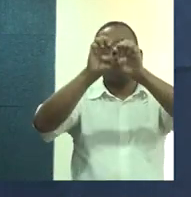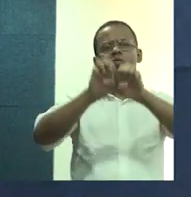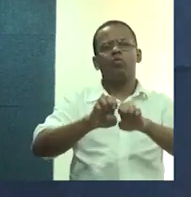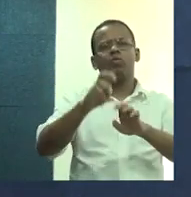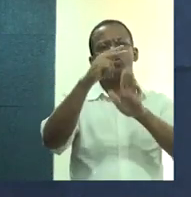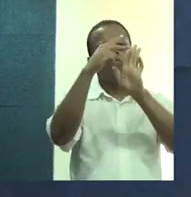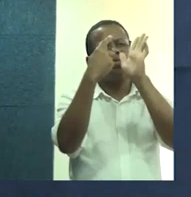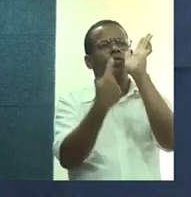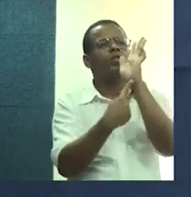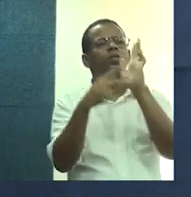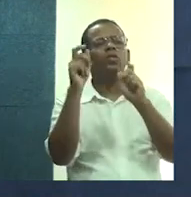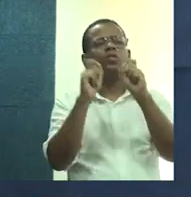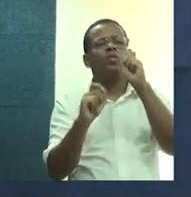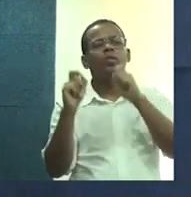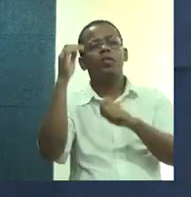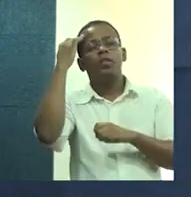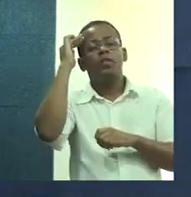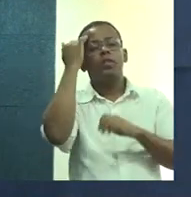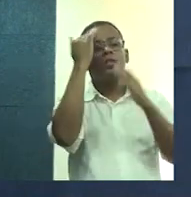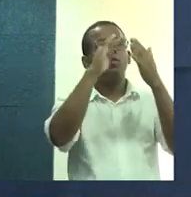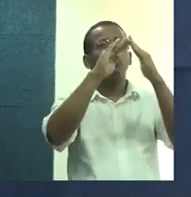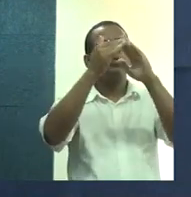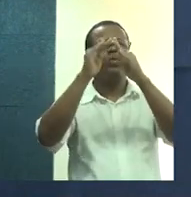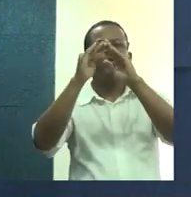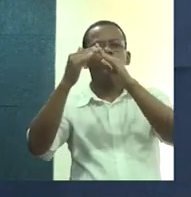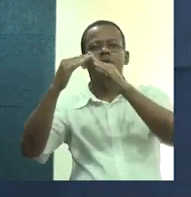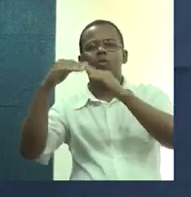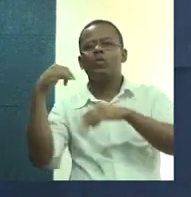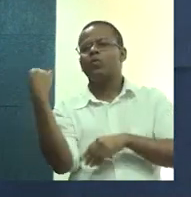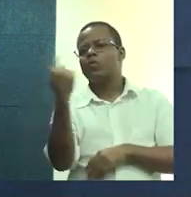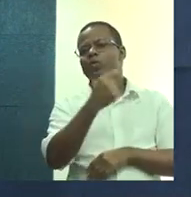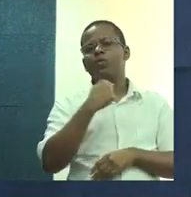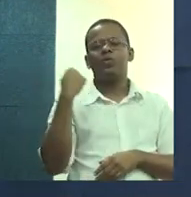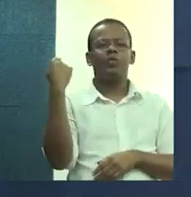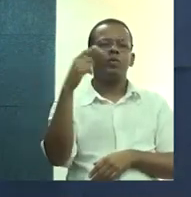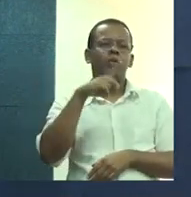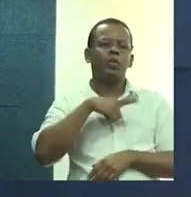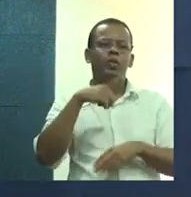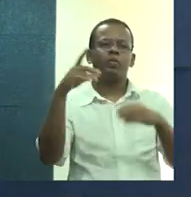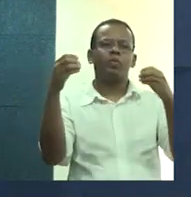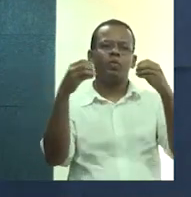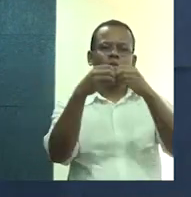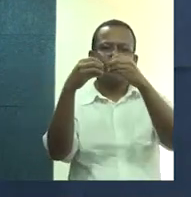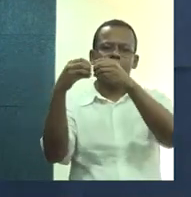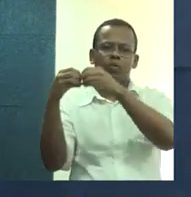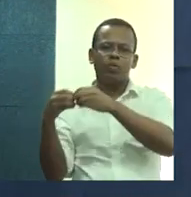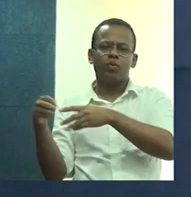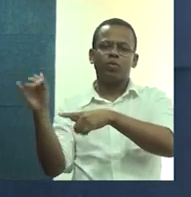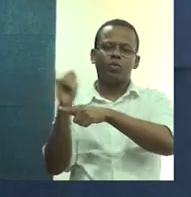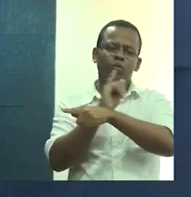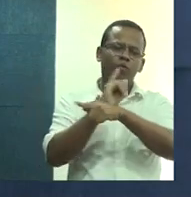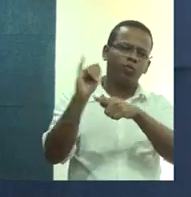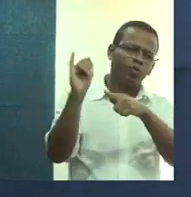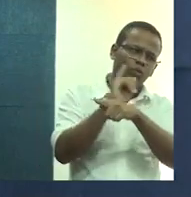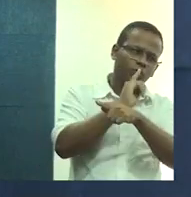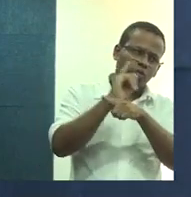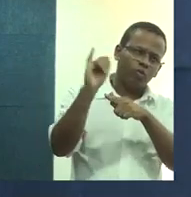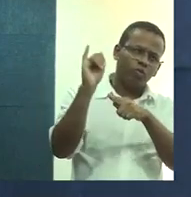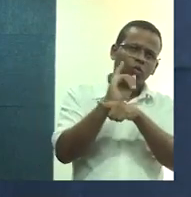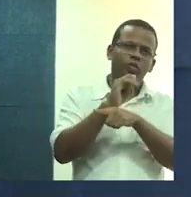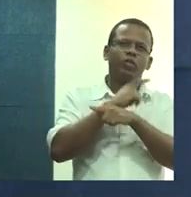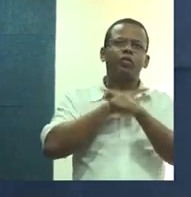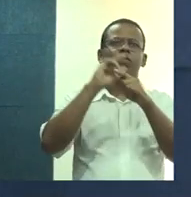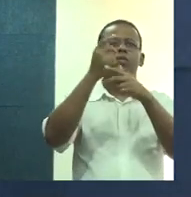é o que se entende como o território periférico né a gente tem se aproximado abordado bastante